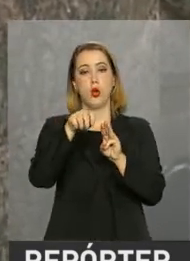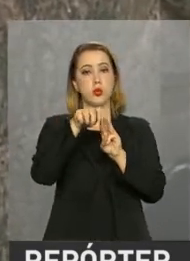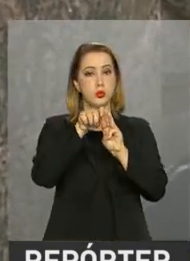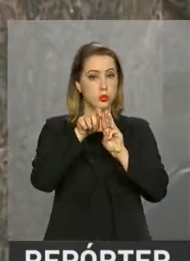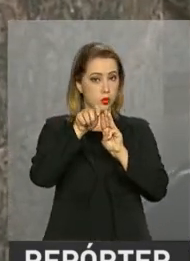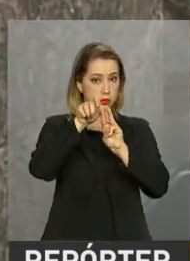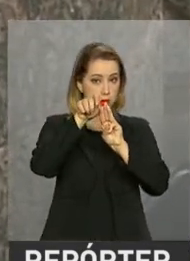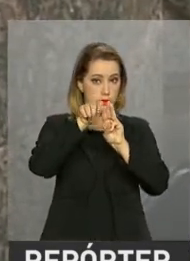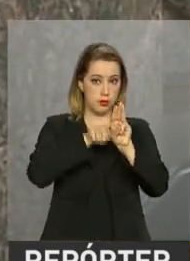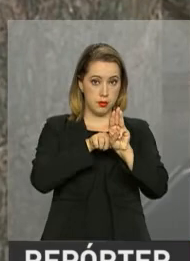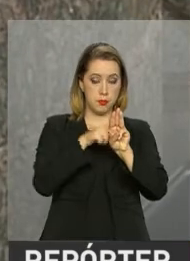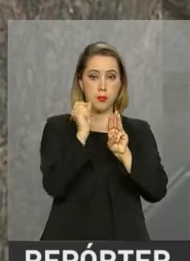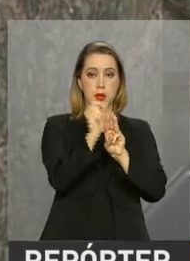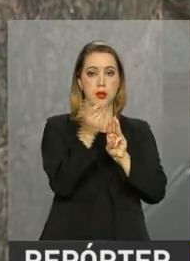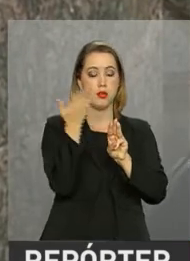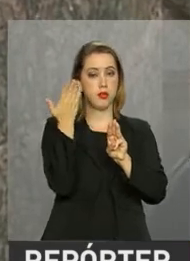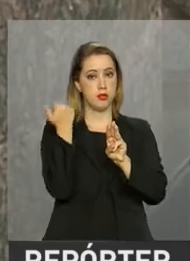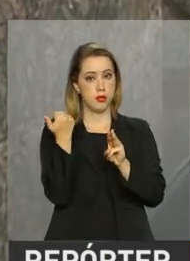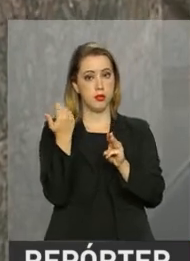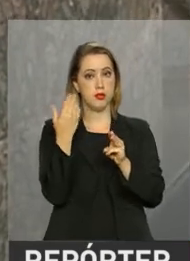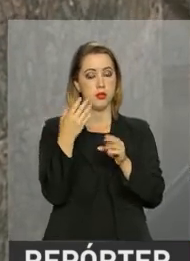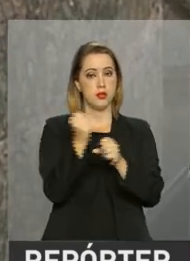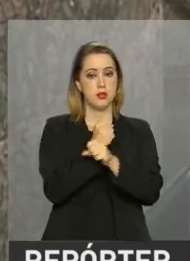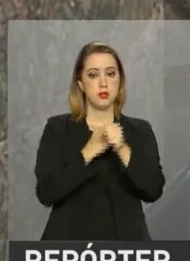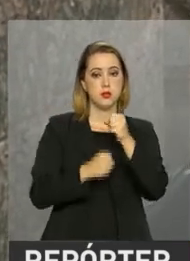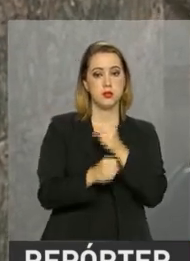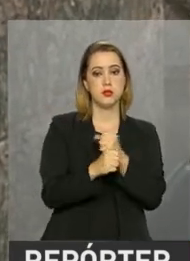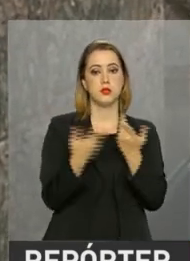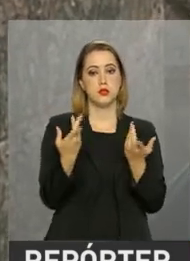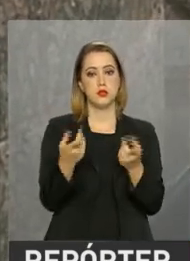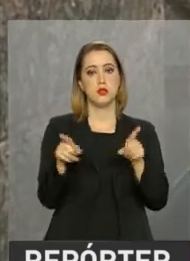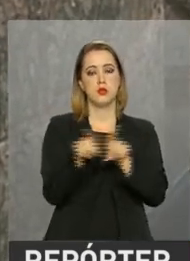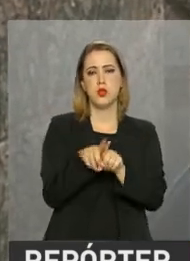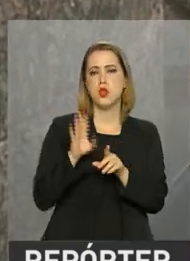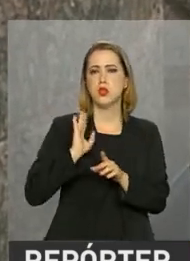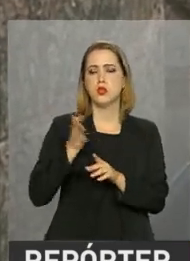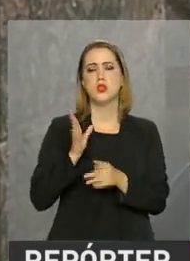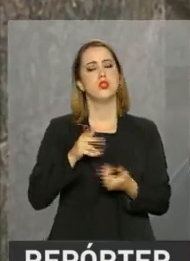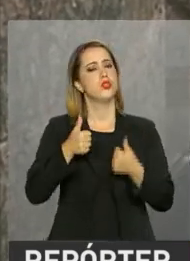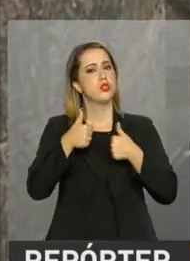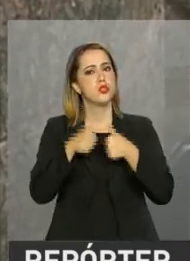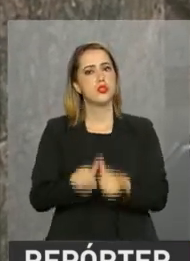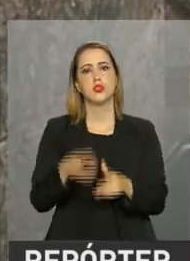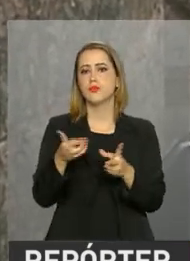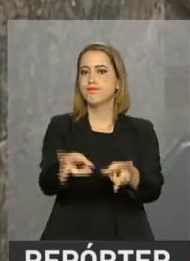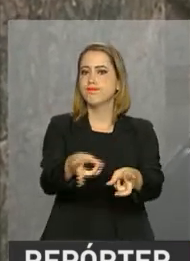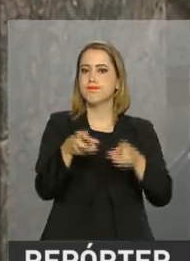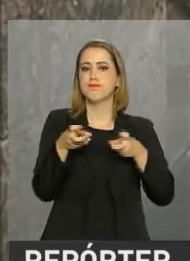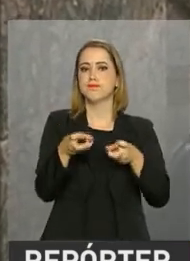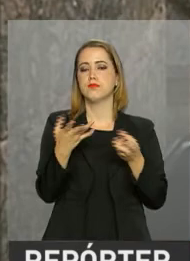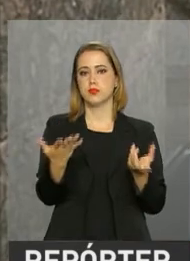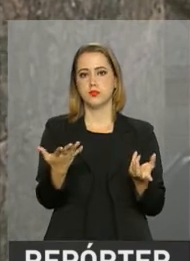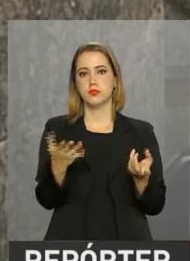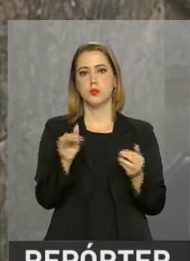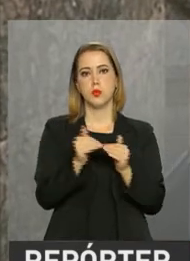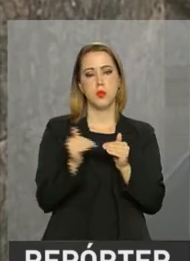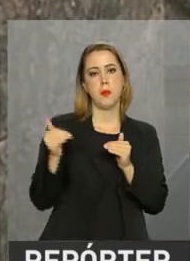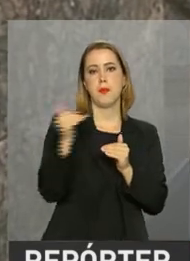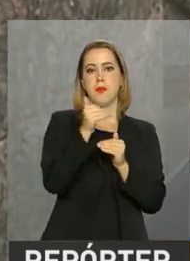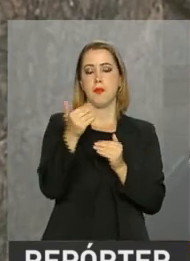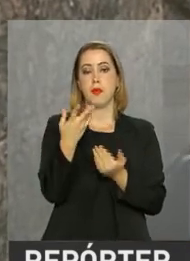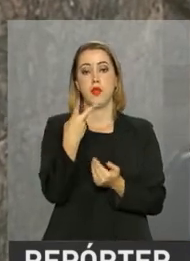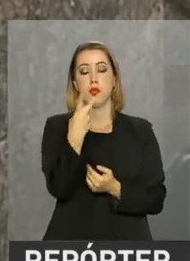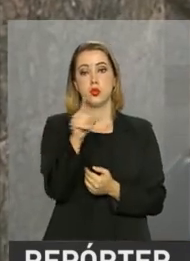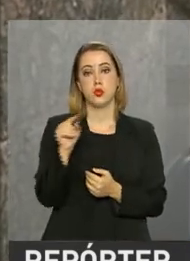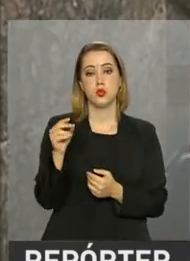2010 17 com o último trimestre de 2008 16 nós já estamos prevendo a mais de 2 por cento